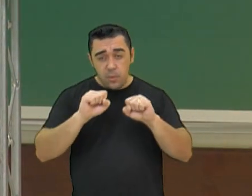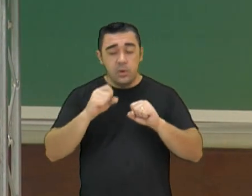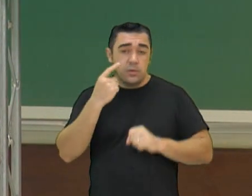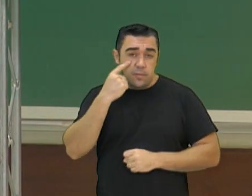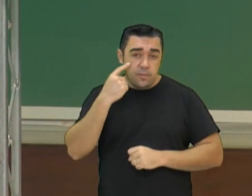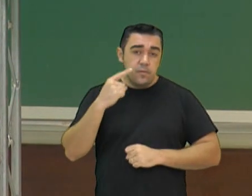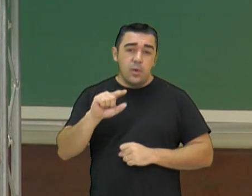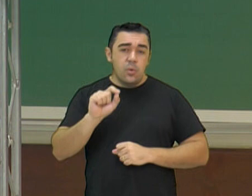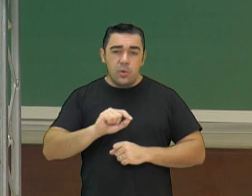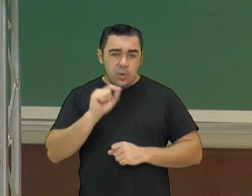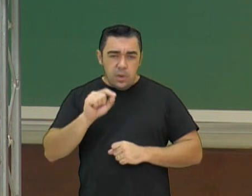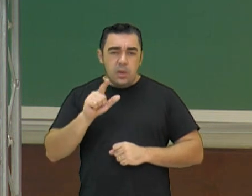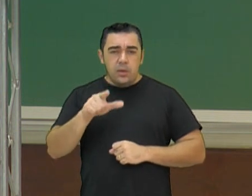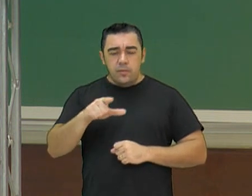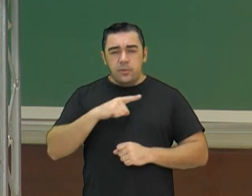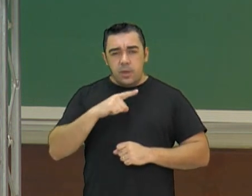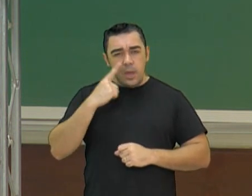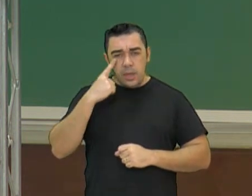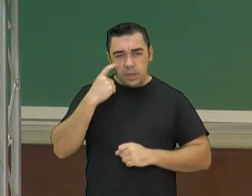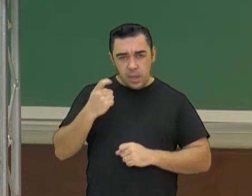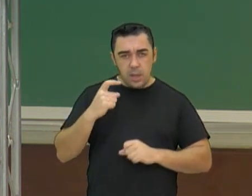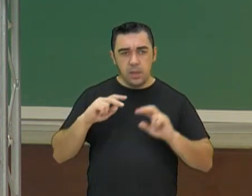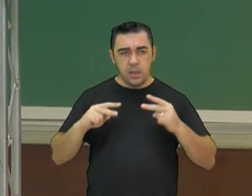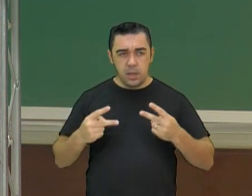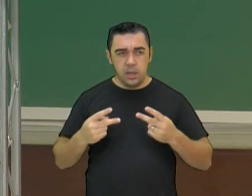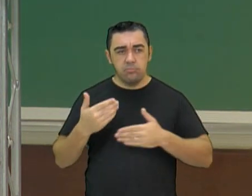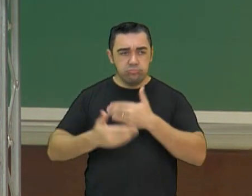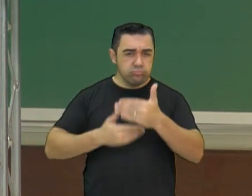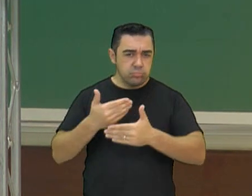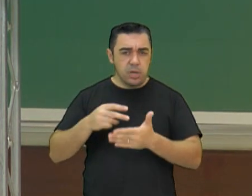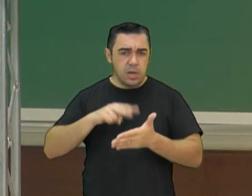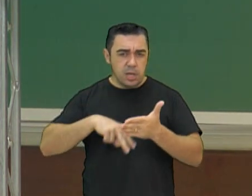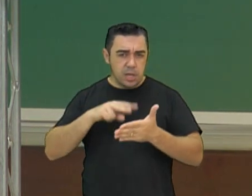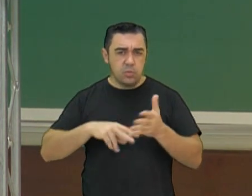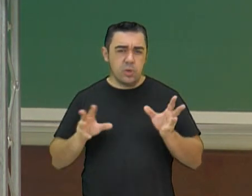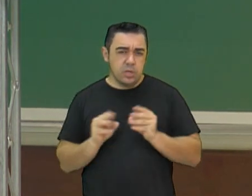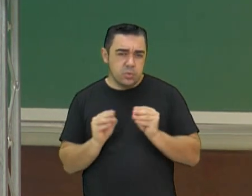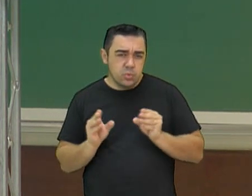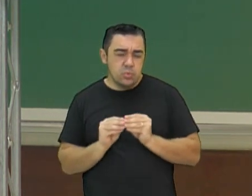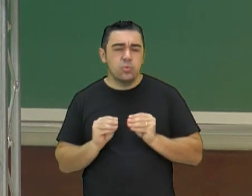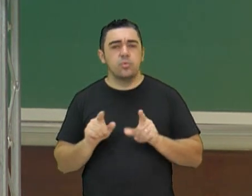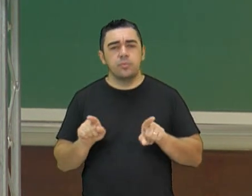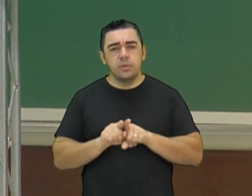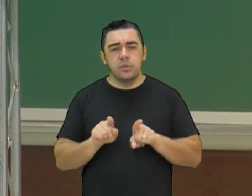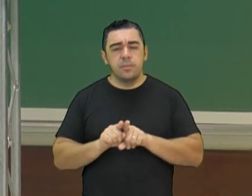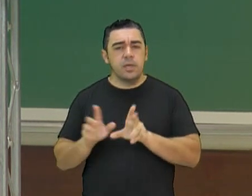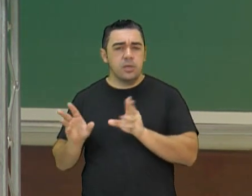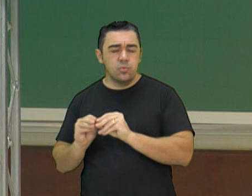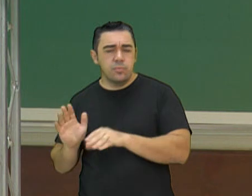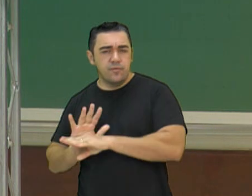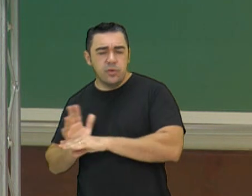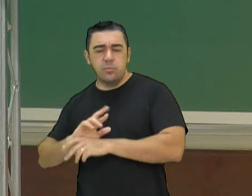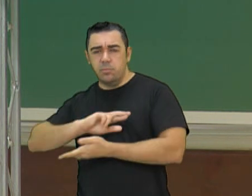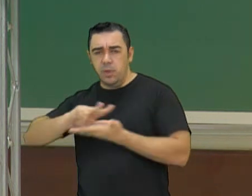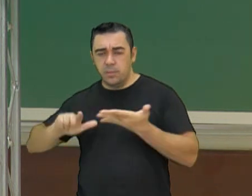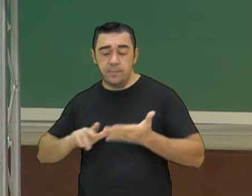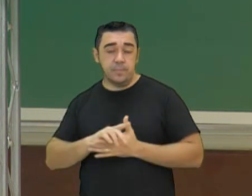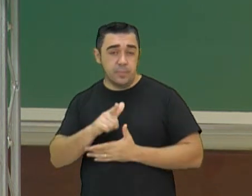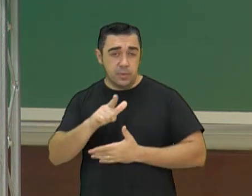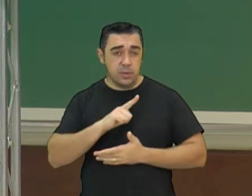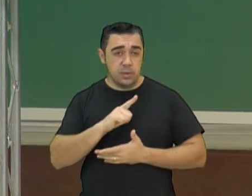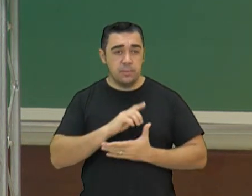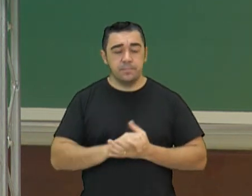consultar, né? Se tiver interesse aí em avançar nas leituras de resumos, de sinopses, ficam aí as fontes para vocês,